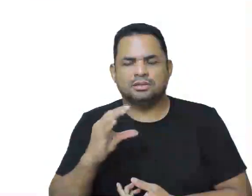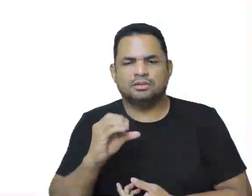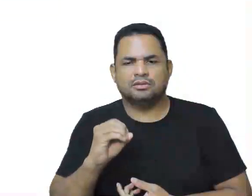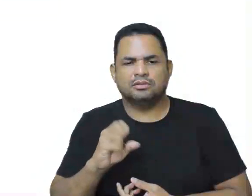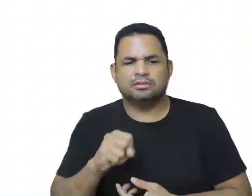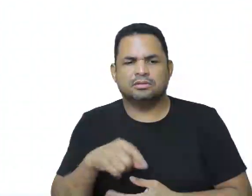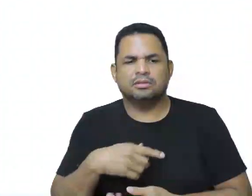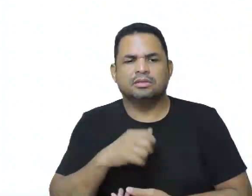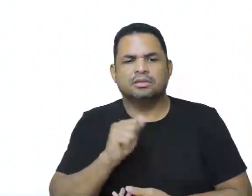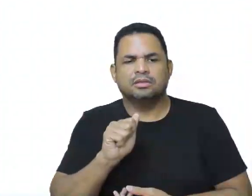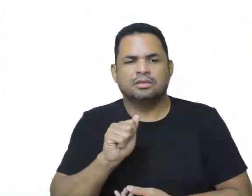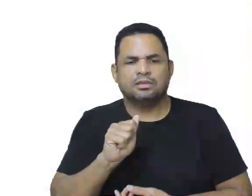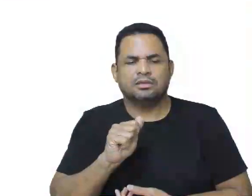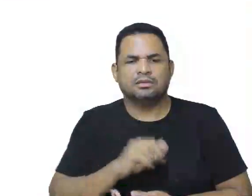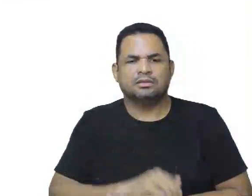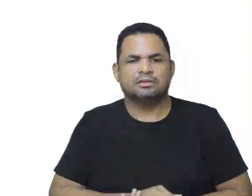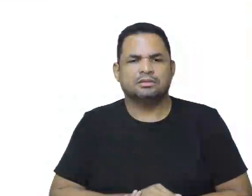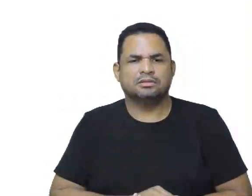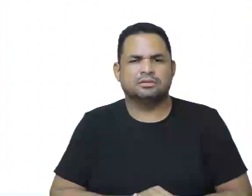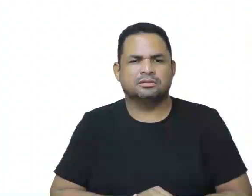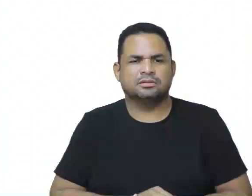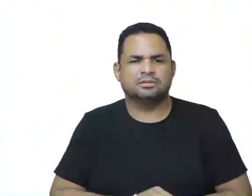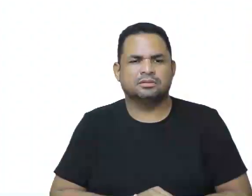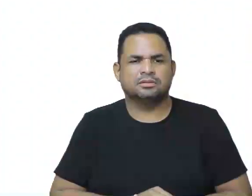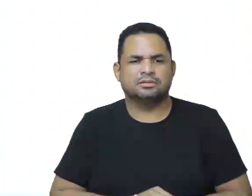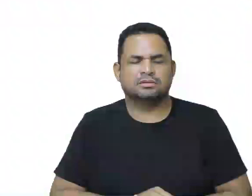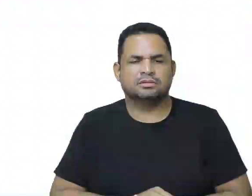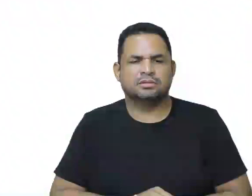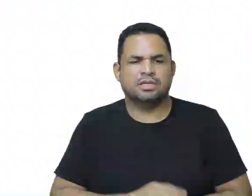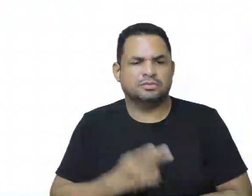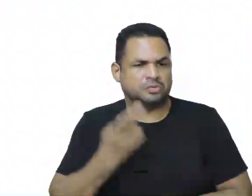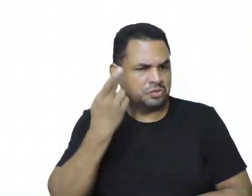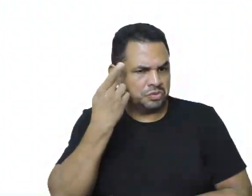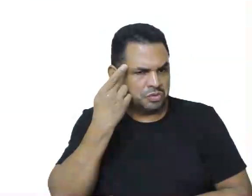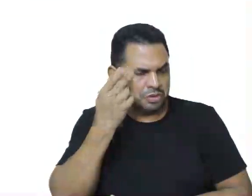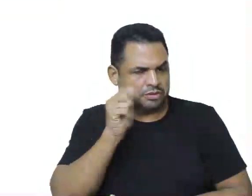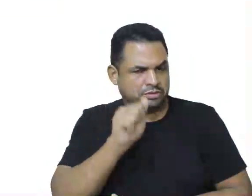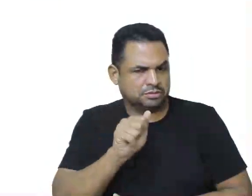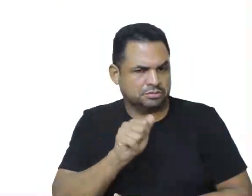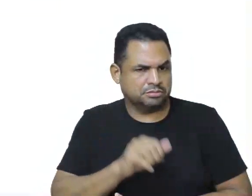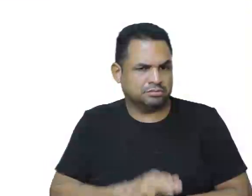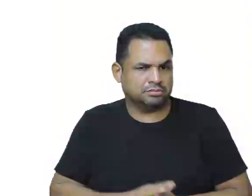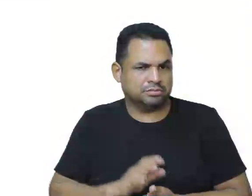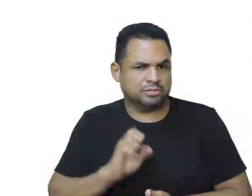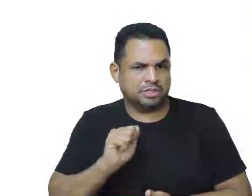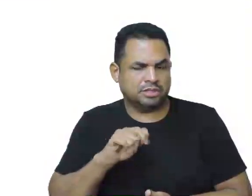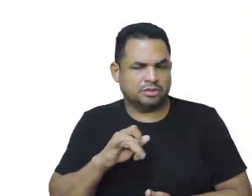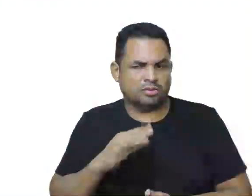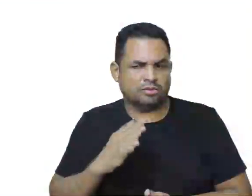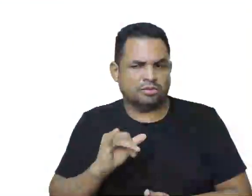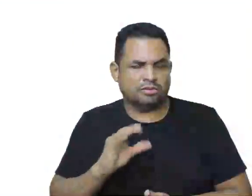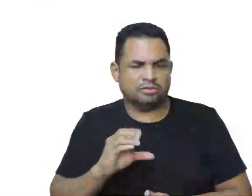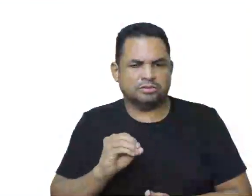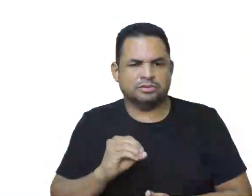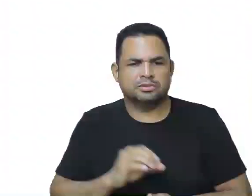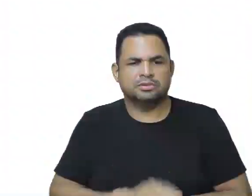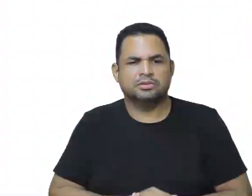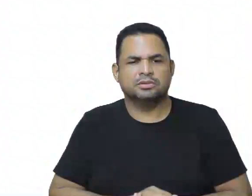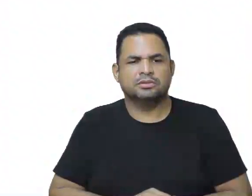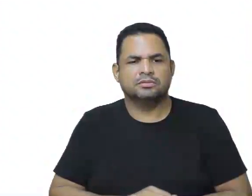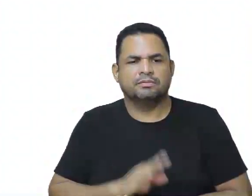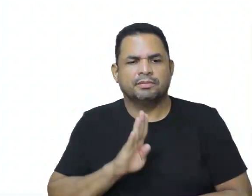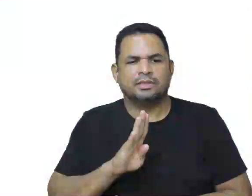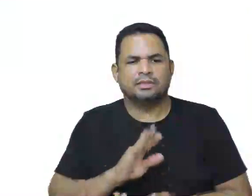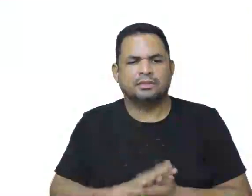alternativas. Alternativa A, o intemperismo será que seriam os naturais e antrópicos?